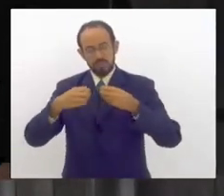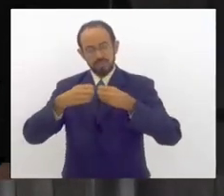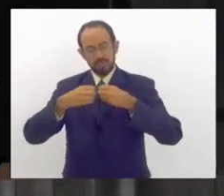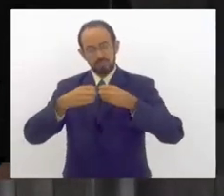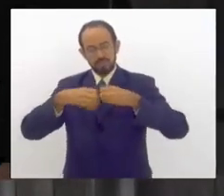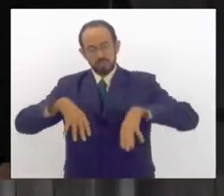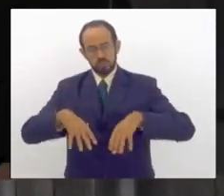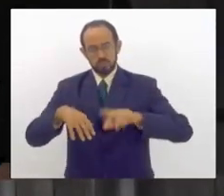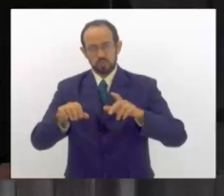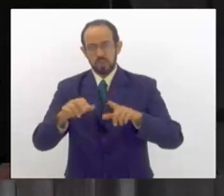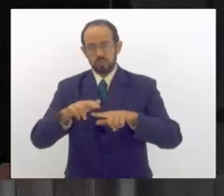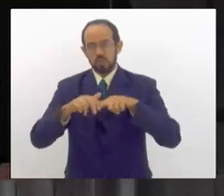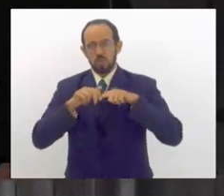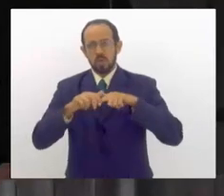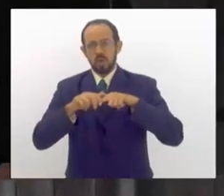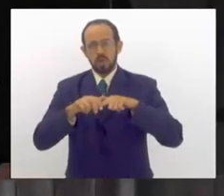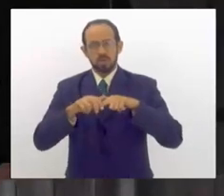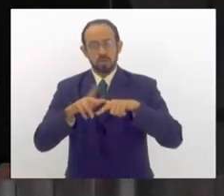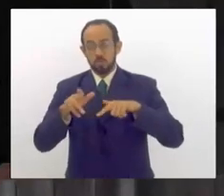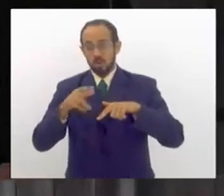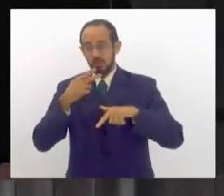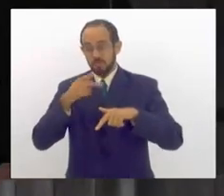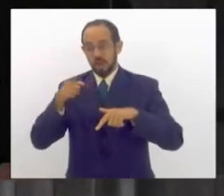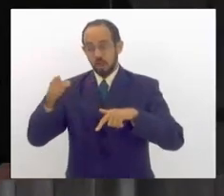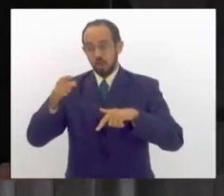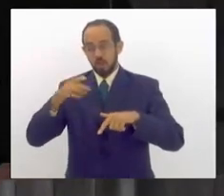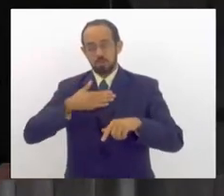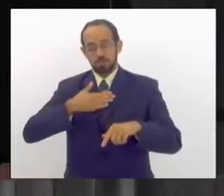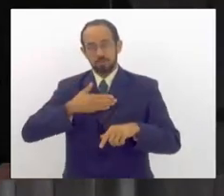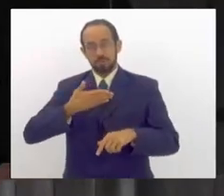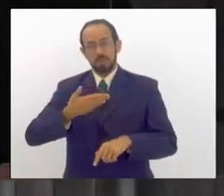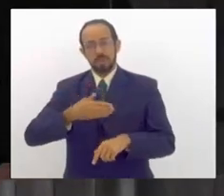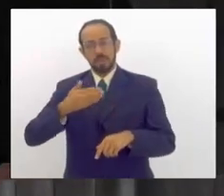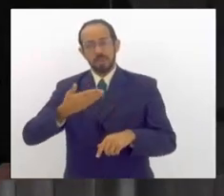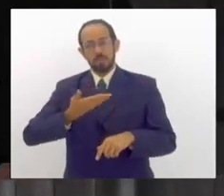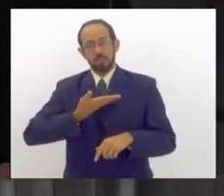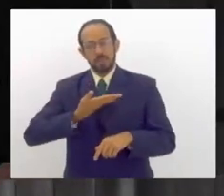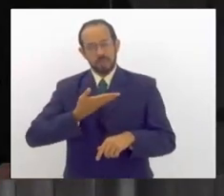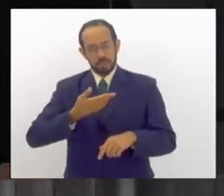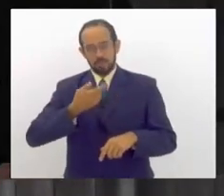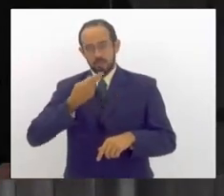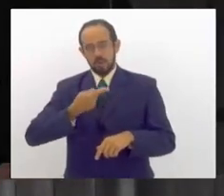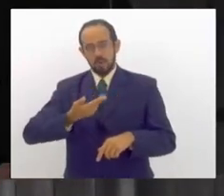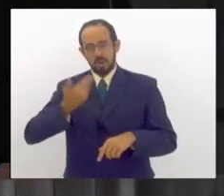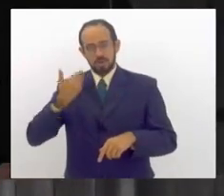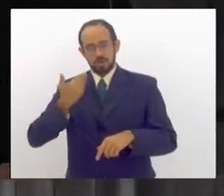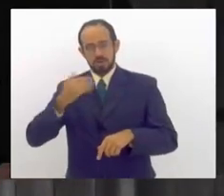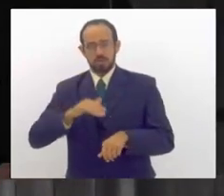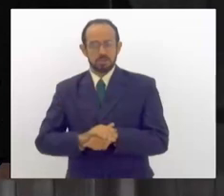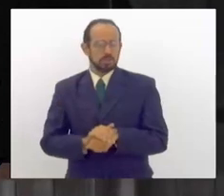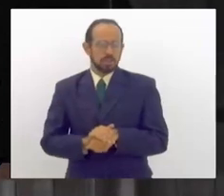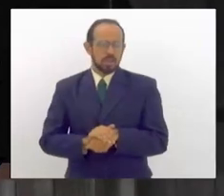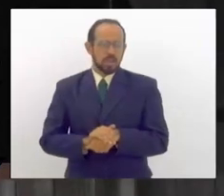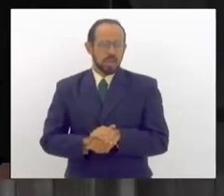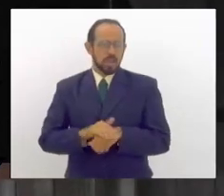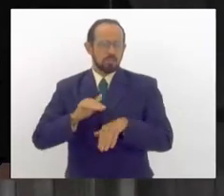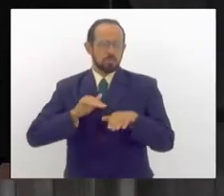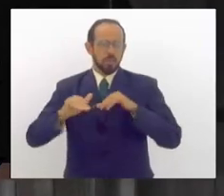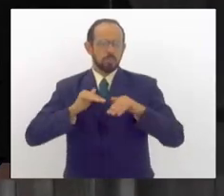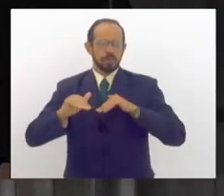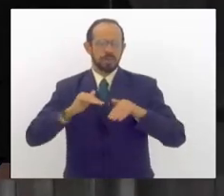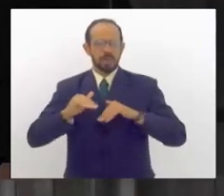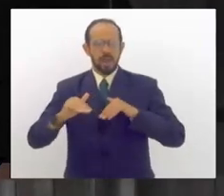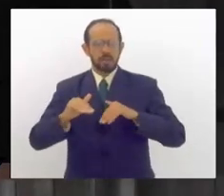aqui pela minha companheira, que me antecedeu. A mobilidade urbana já vem sendo muito prejudicial